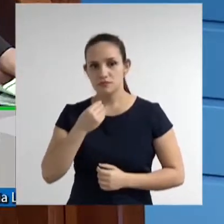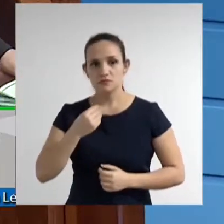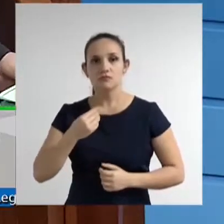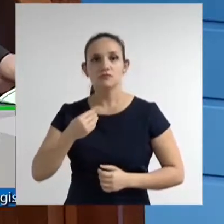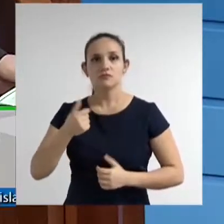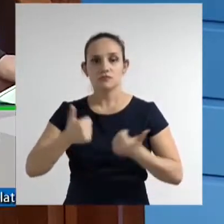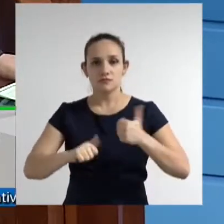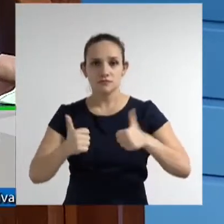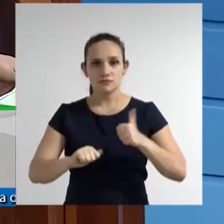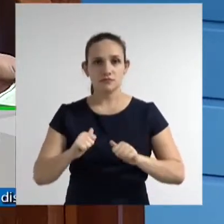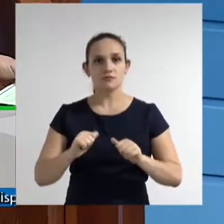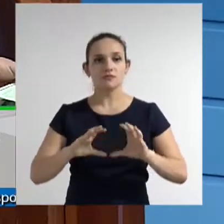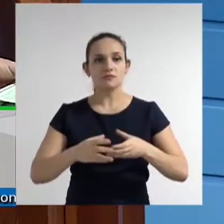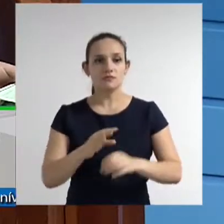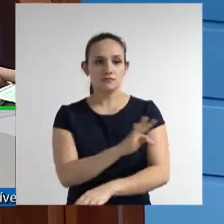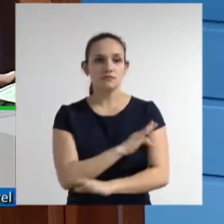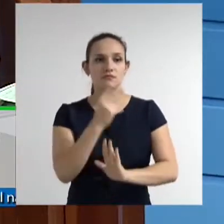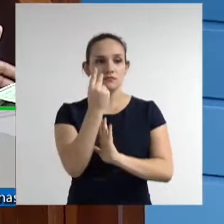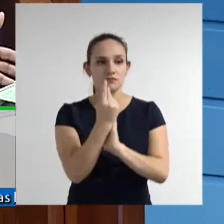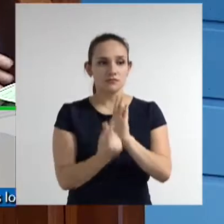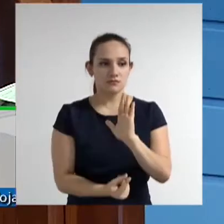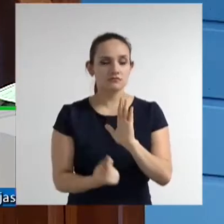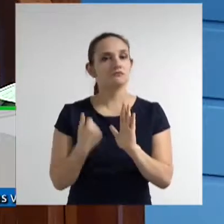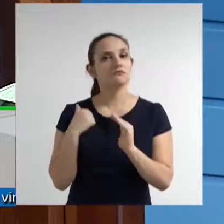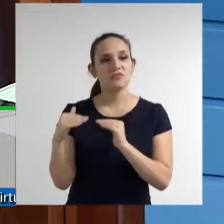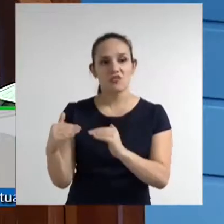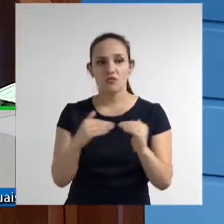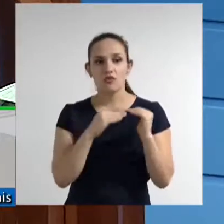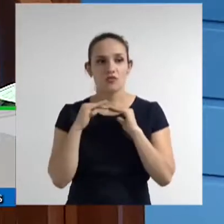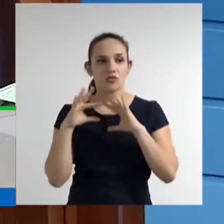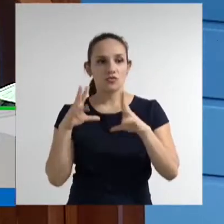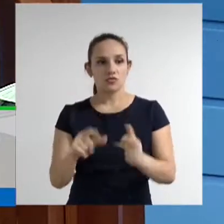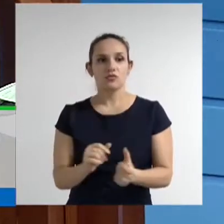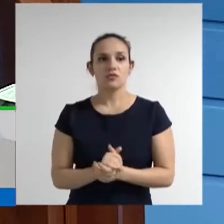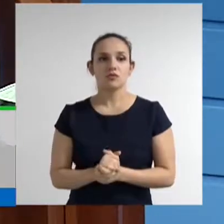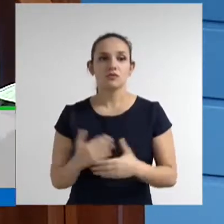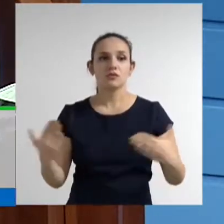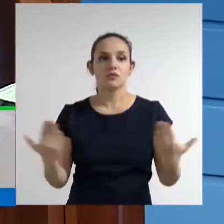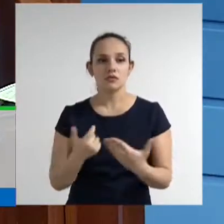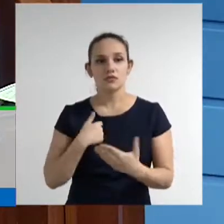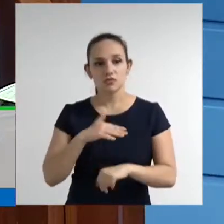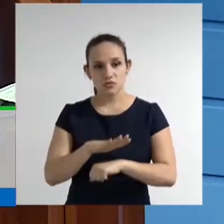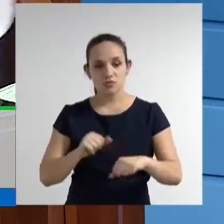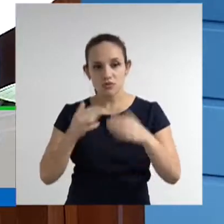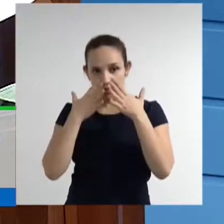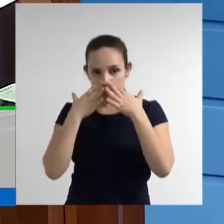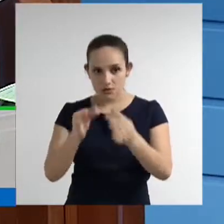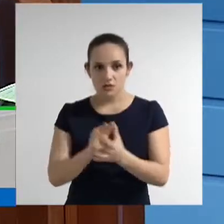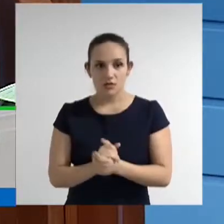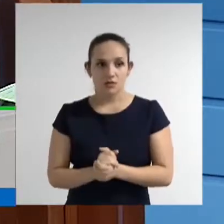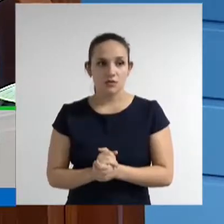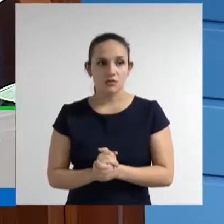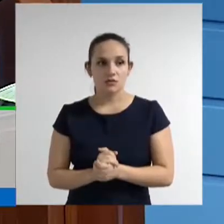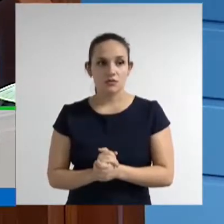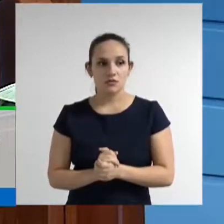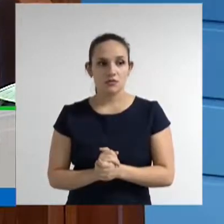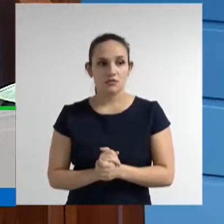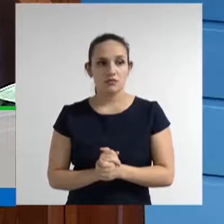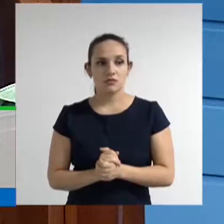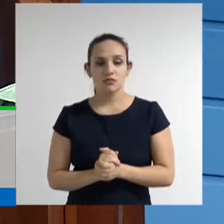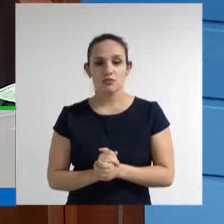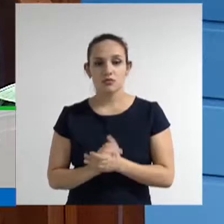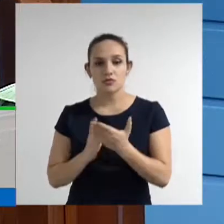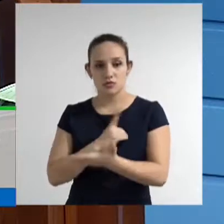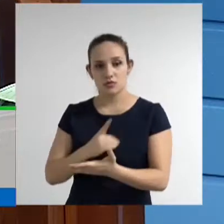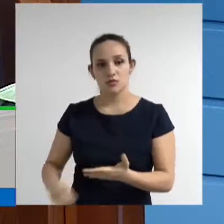já tivemos por unanimidade, né, a questão da votação, e chamo também a atenção em relação ao deputado, aquilo que o